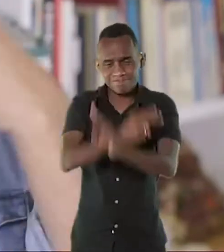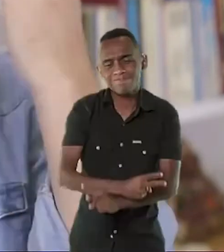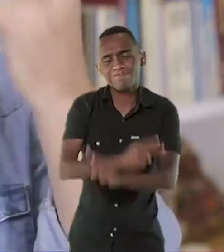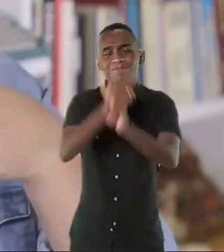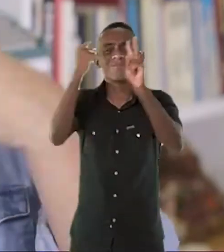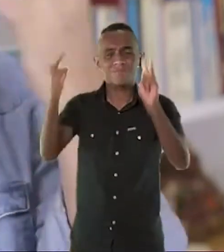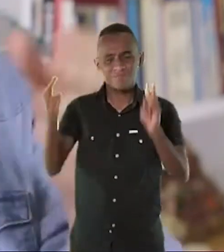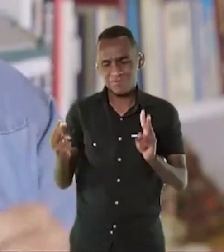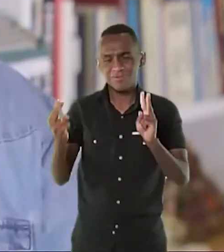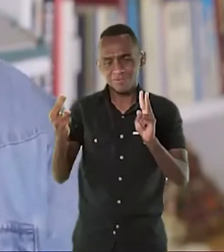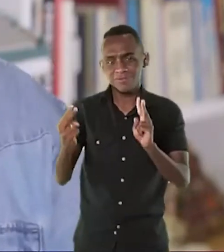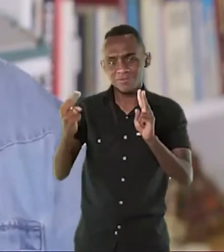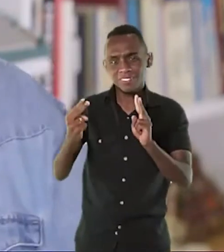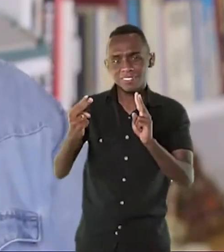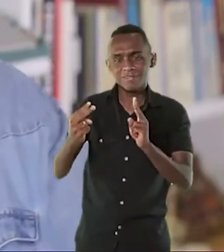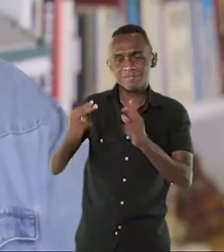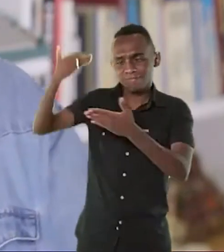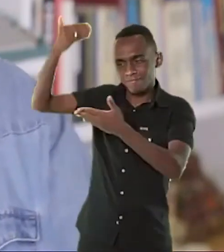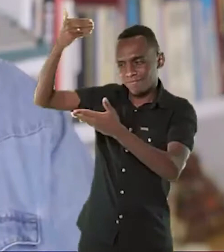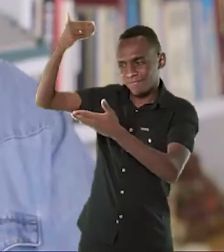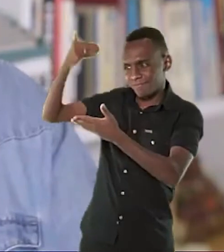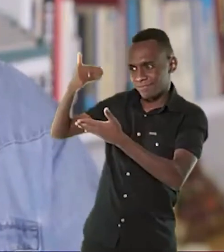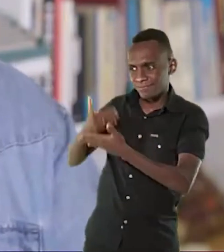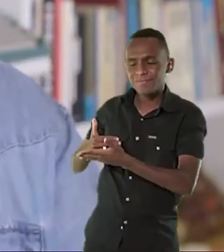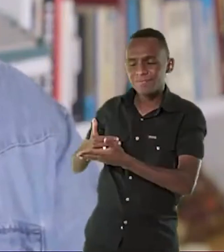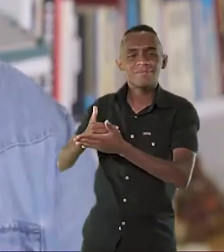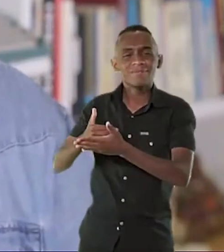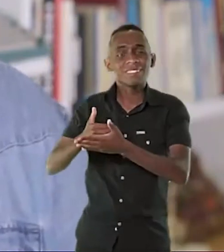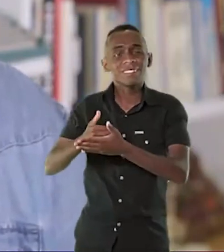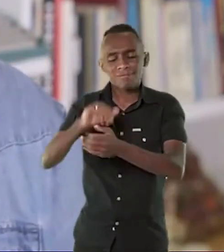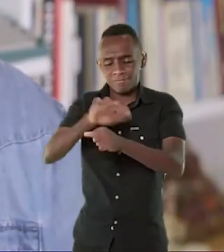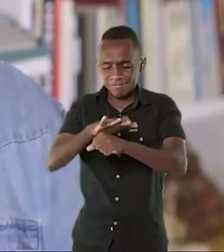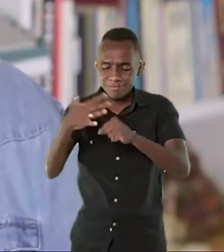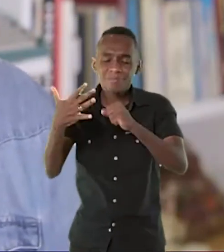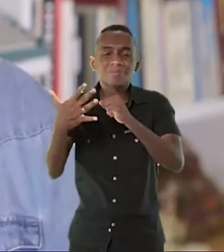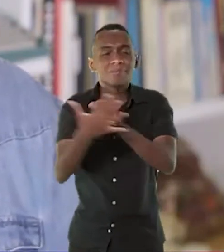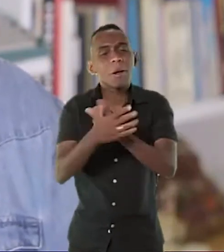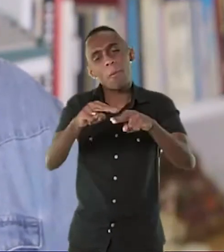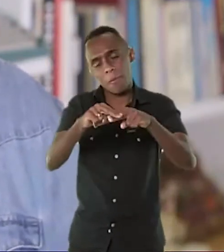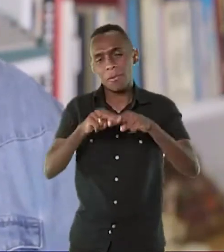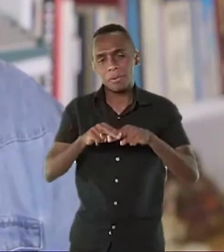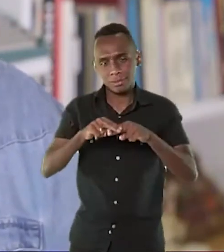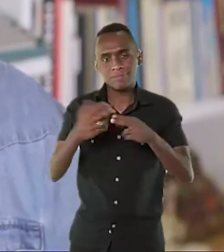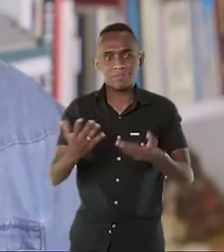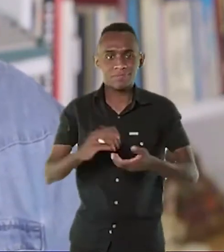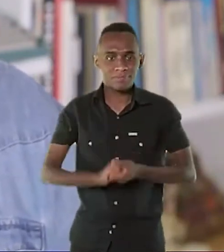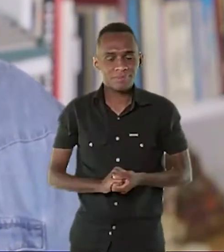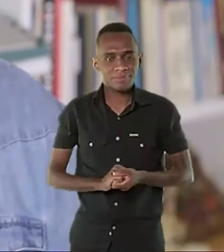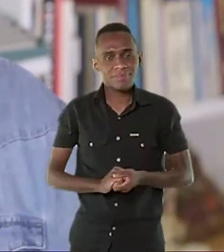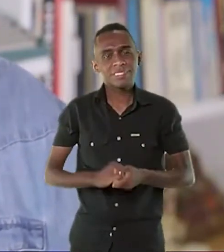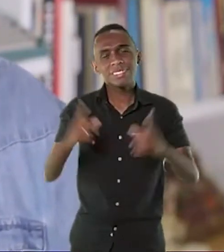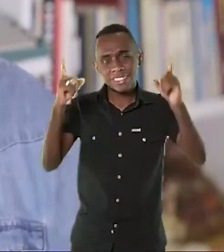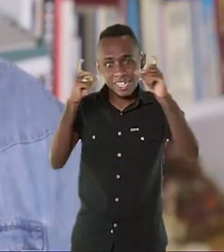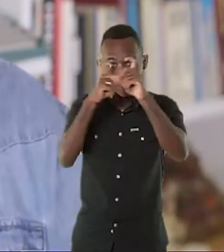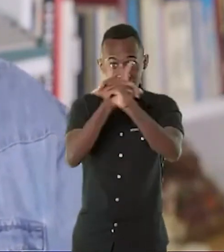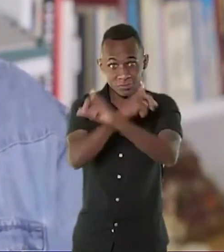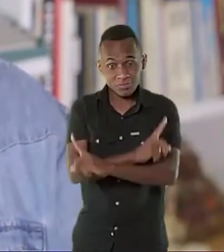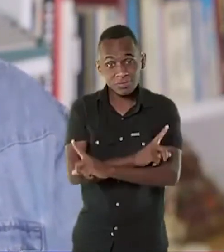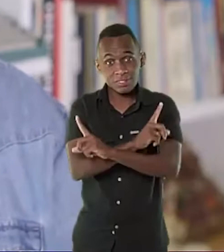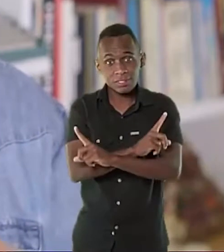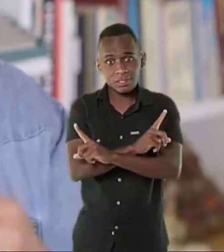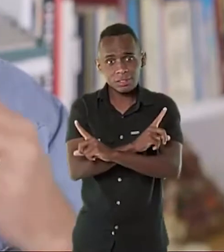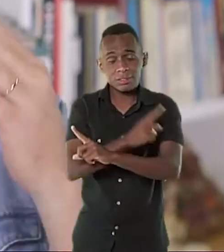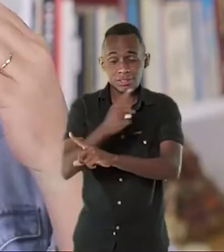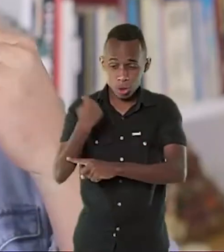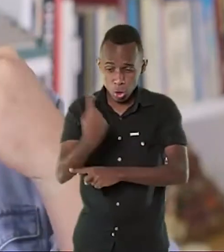azul jeans claro sobre uma blusa branca. Afonso está sentado em frente a uma grande estante,